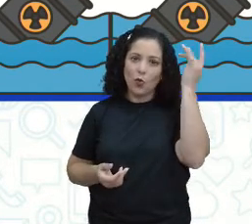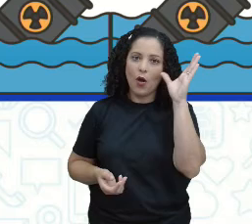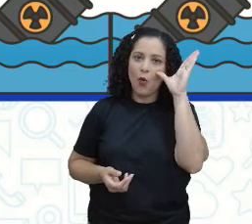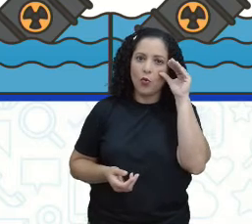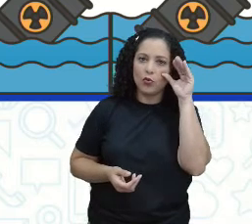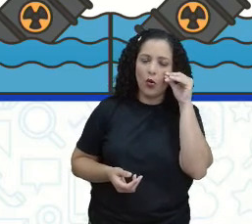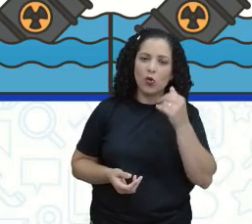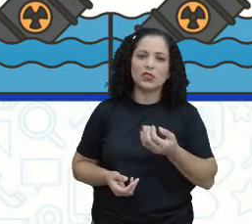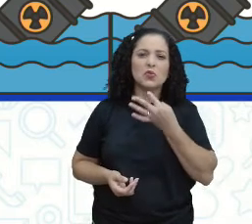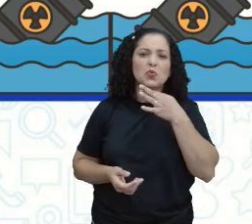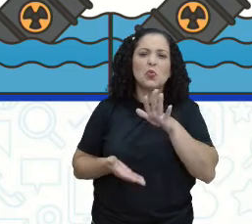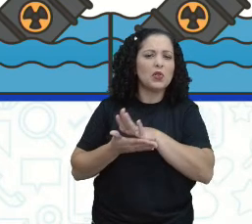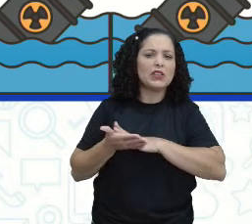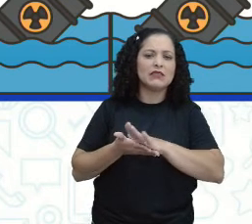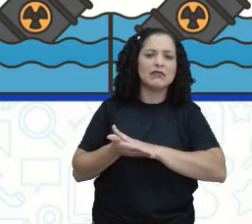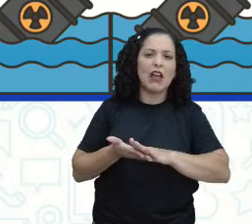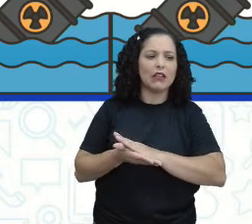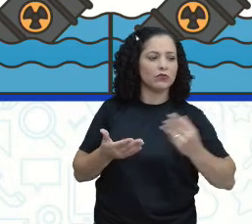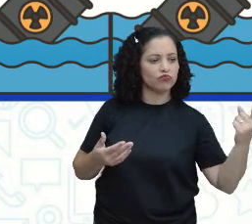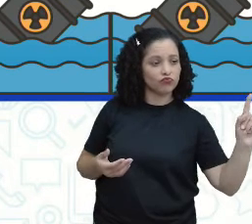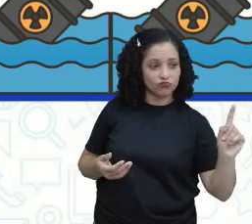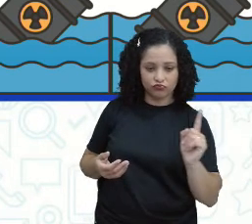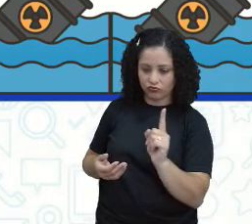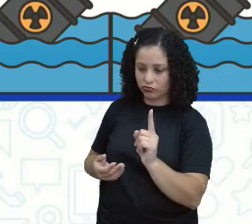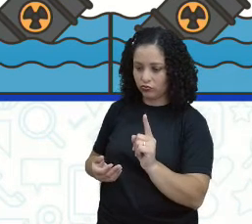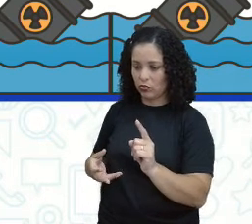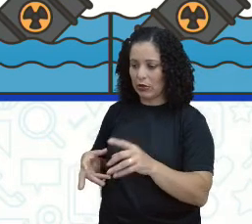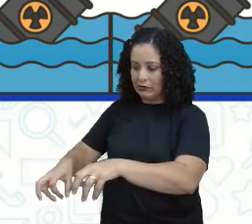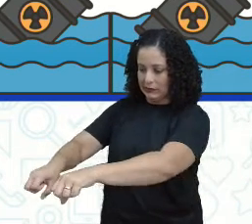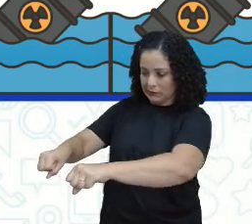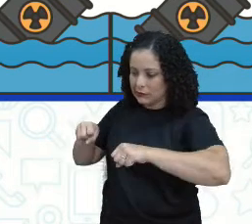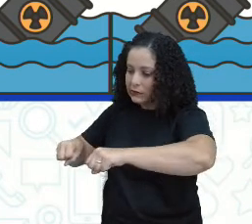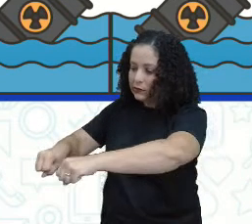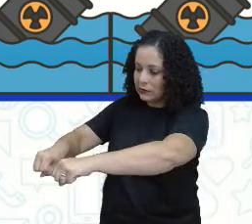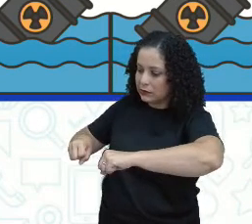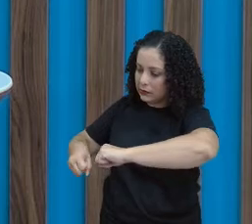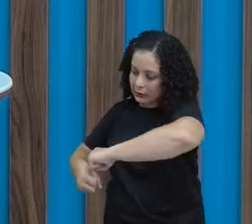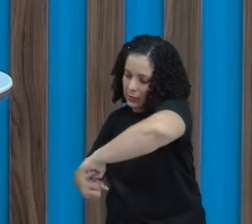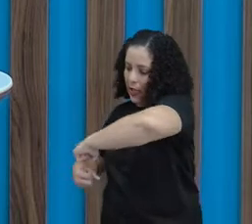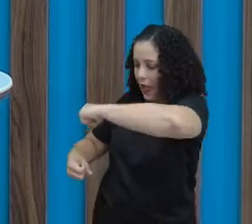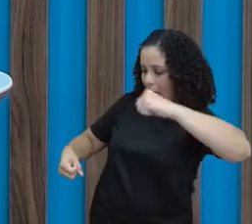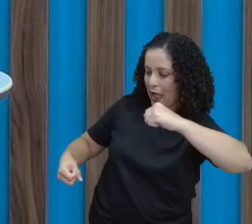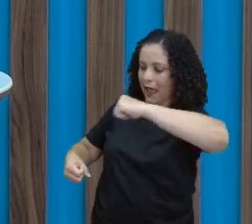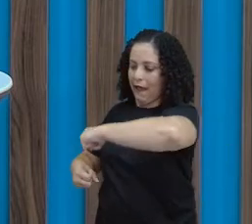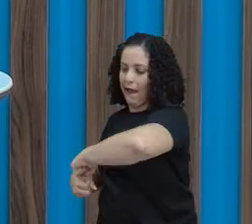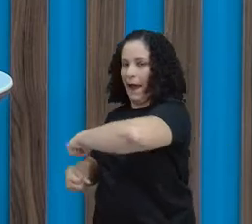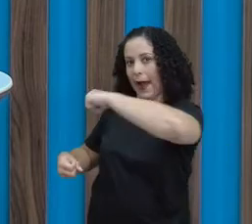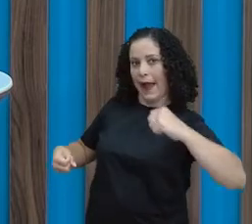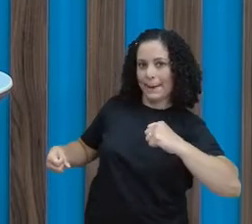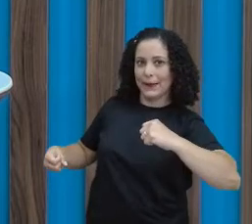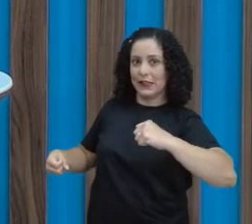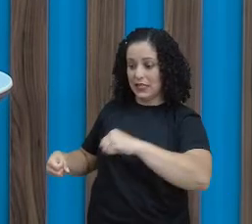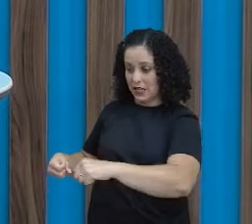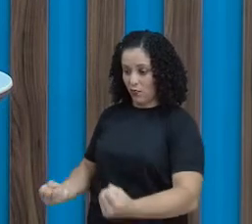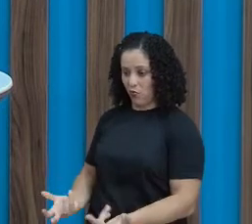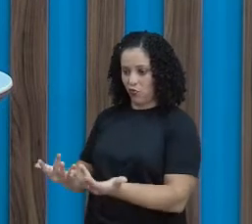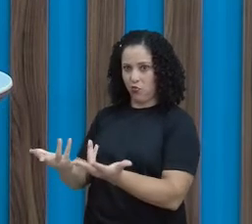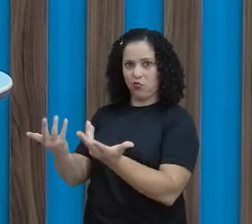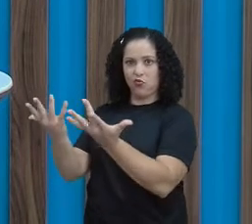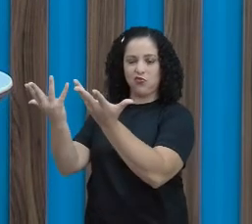por falta de conhecimento, e aí tentar abrir, tentar romper, né, toda essa proteção e trazer